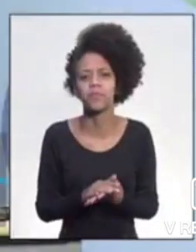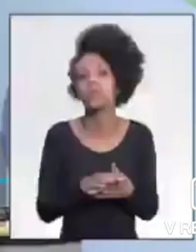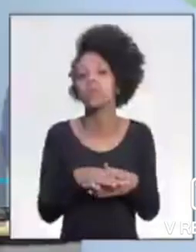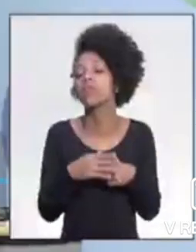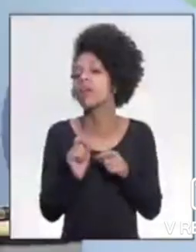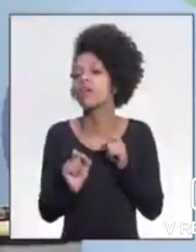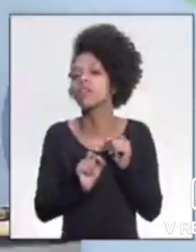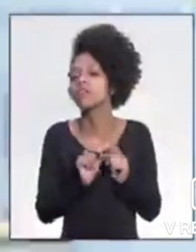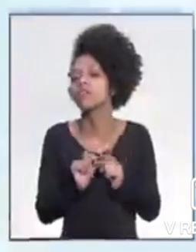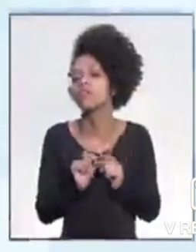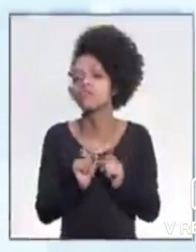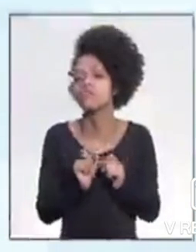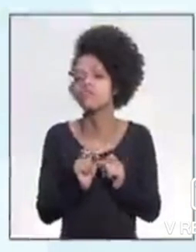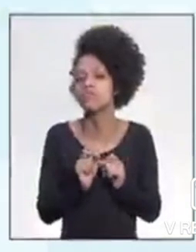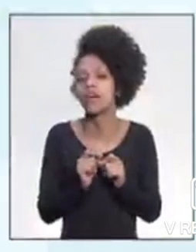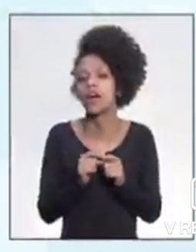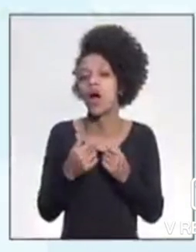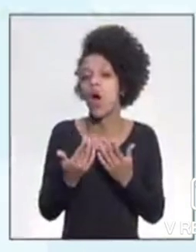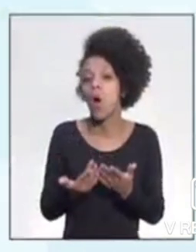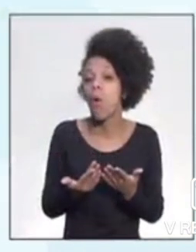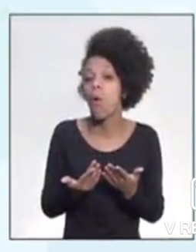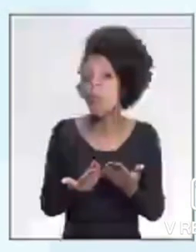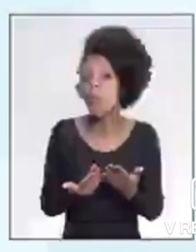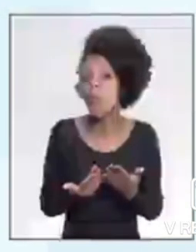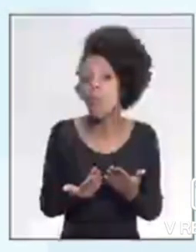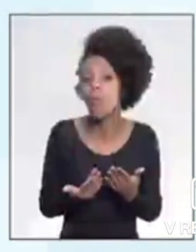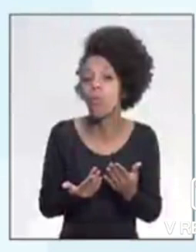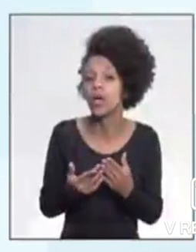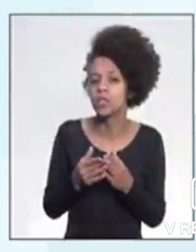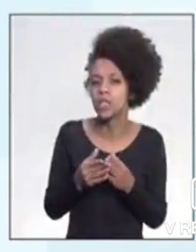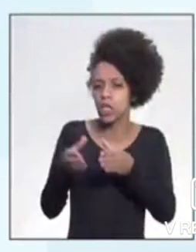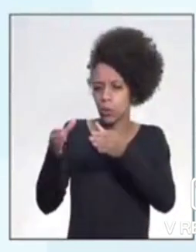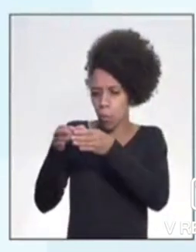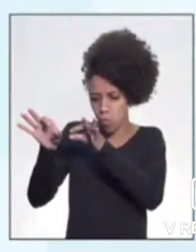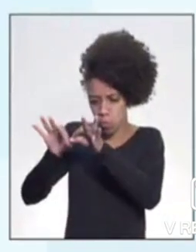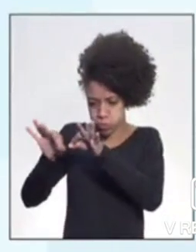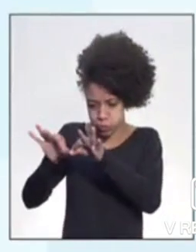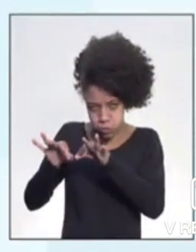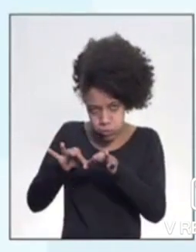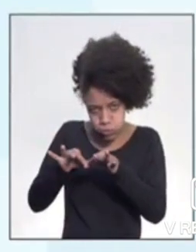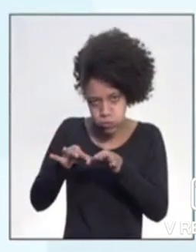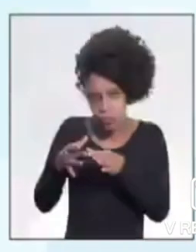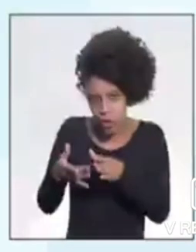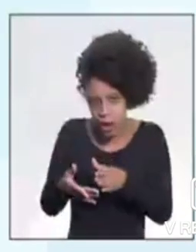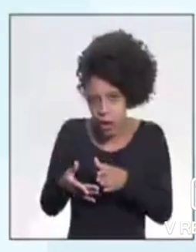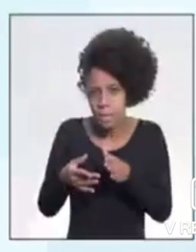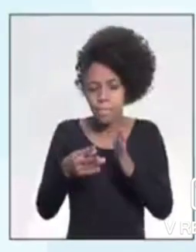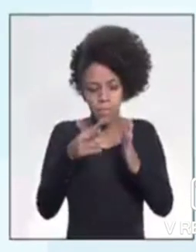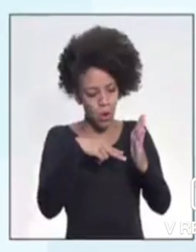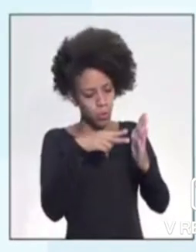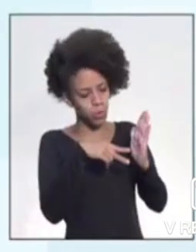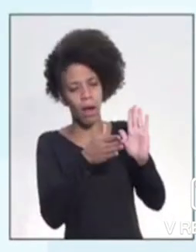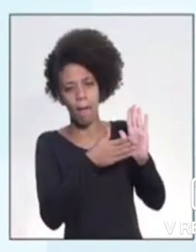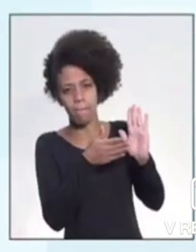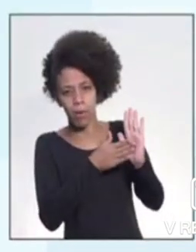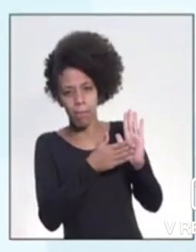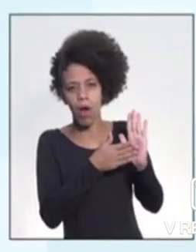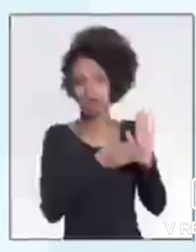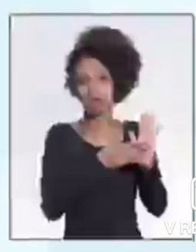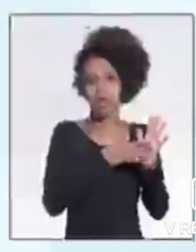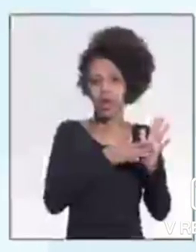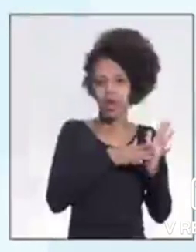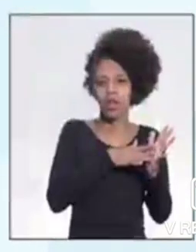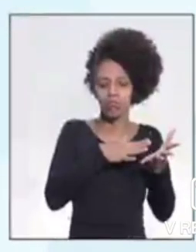é quando ele chama aquela equipe para fazer a aquela leitura do modelo planetário,